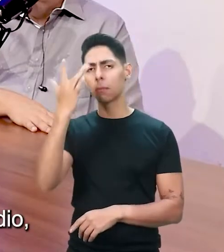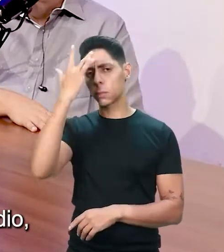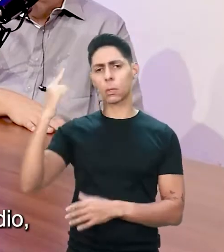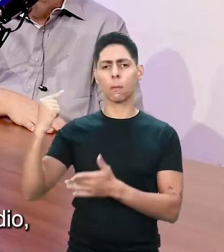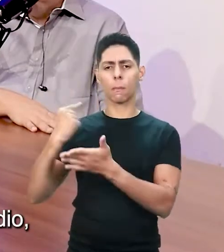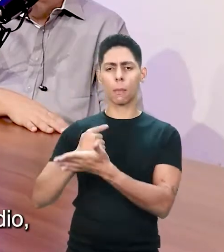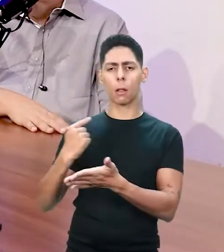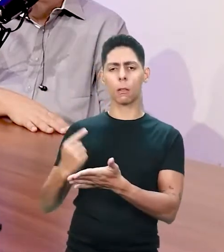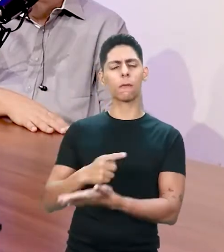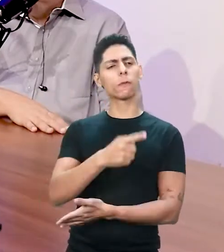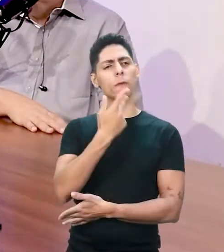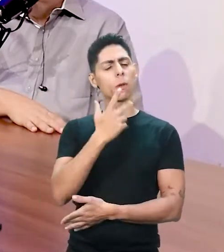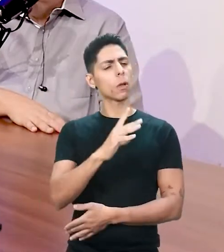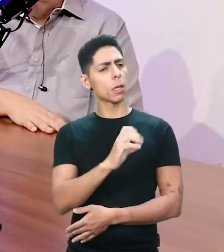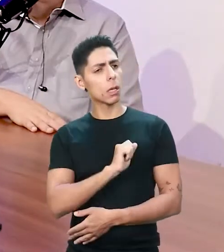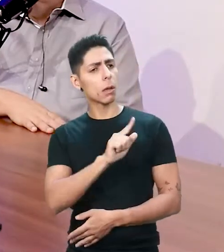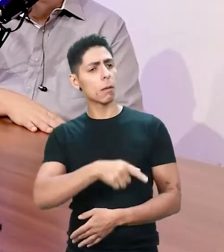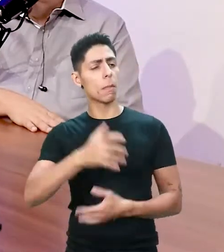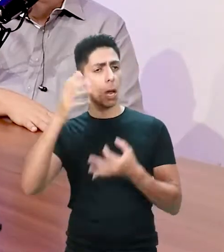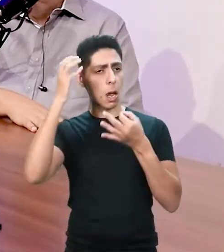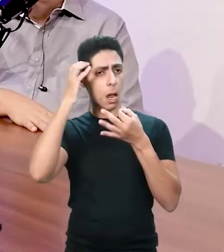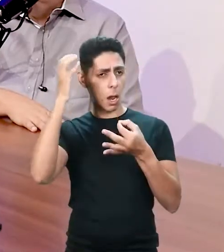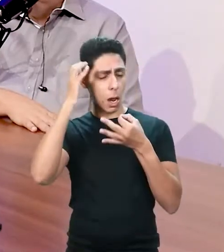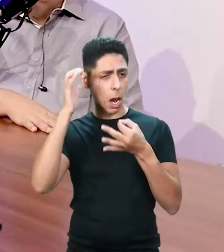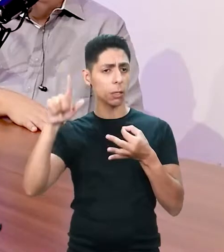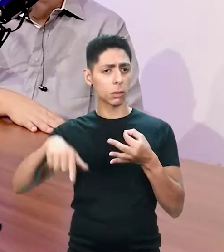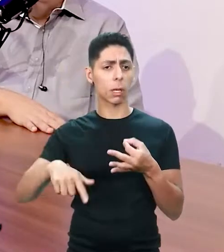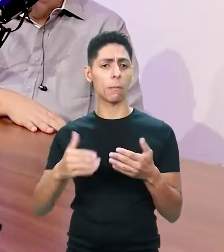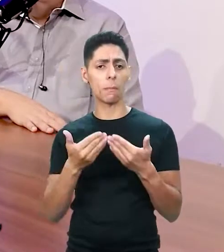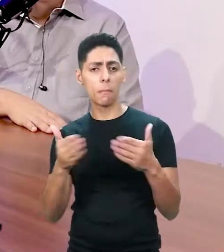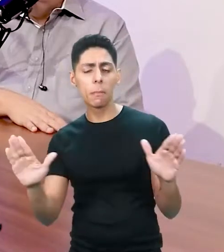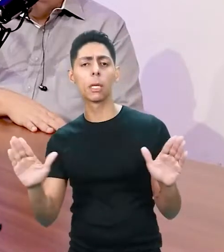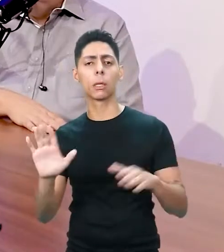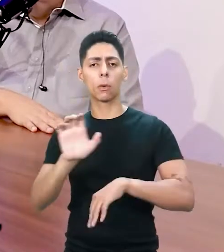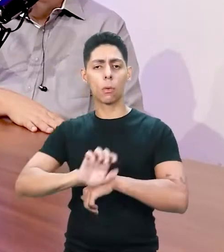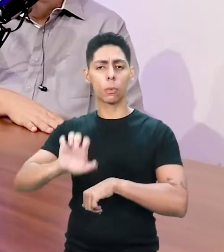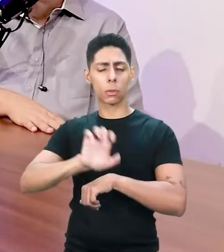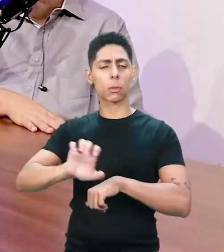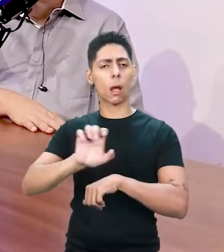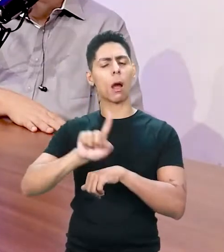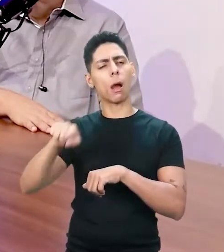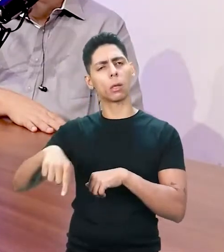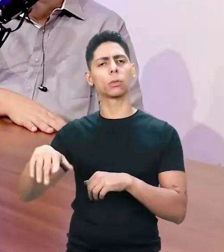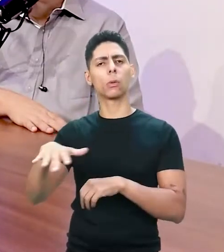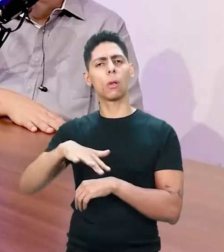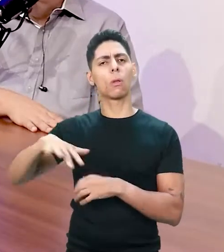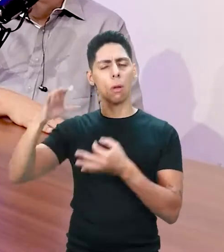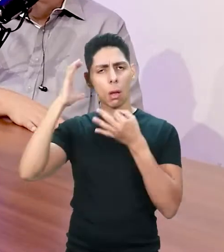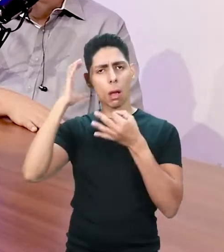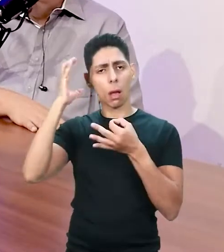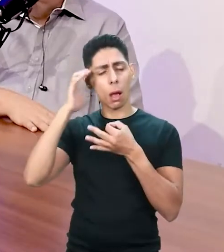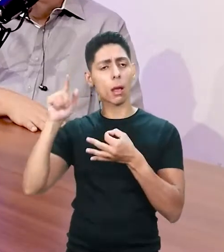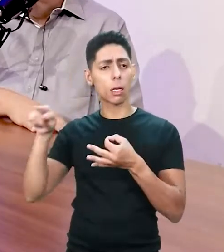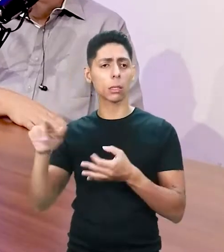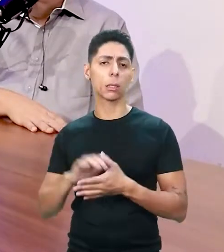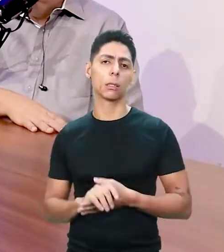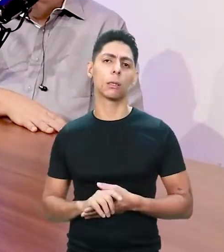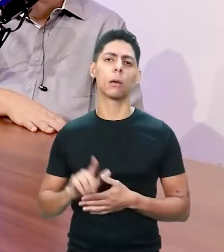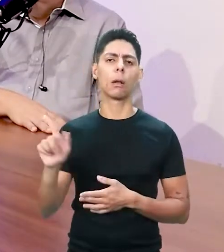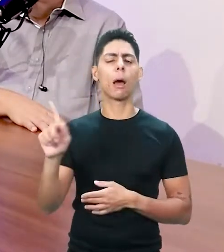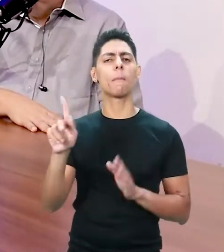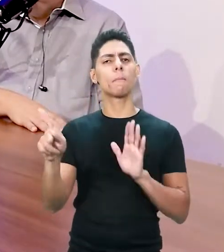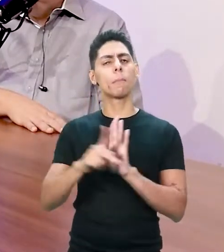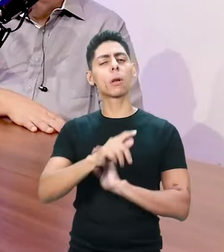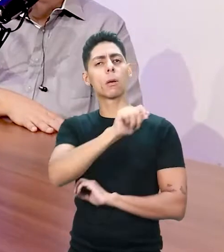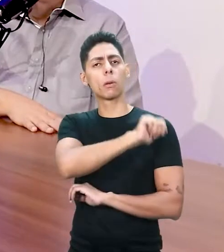diz que é apaixonado por rádio, está abrindo um estágio na Rádio Roquete Pinto, que é uma rádio 94.1 FM, 630M, uma rádio lá do Rio de Janeiro,